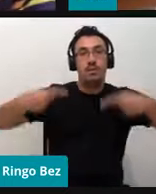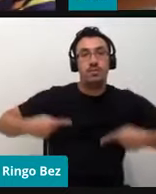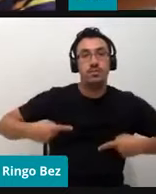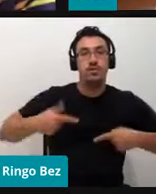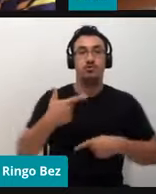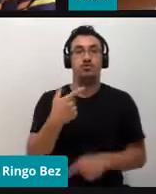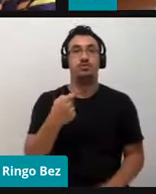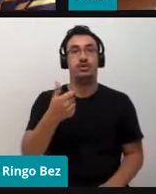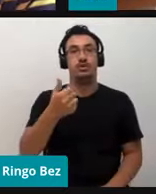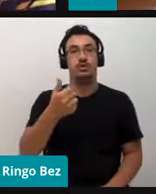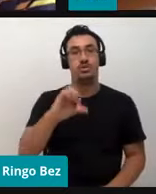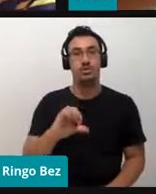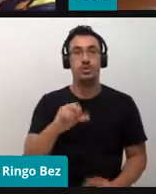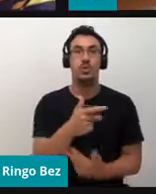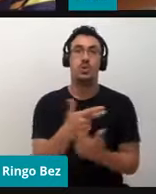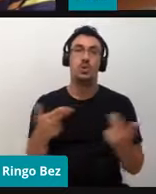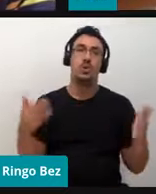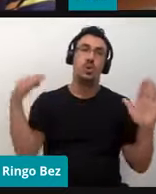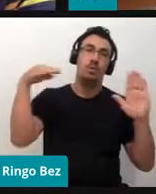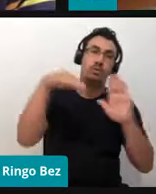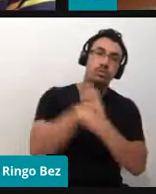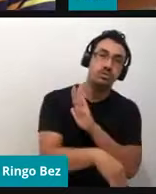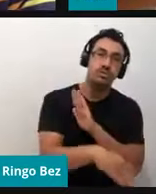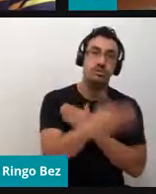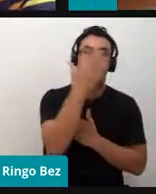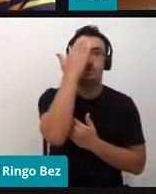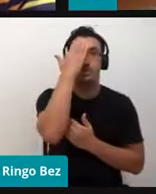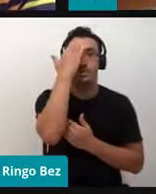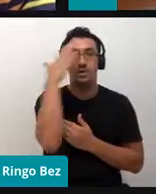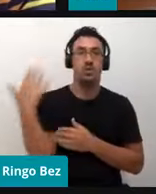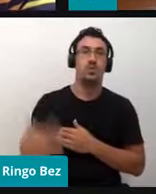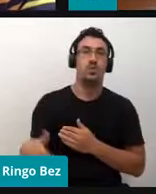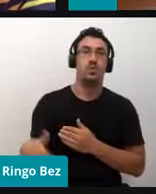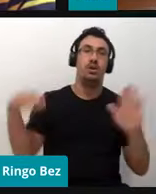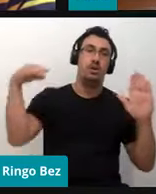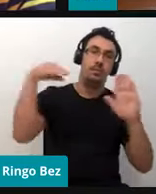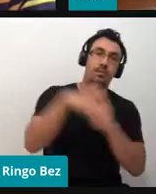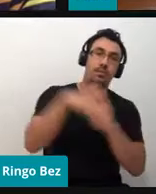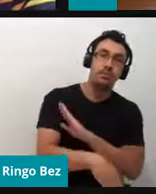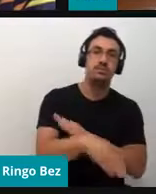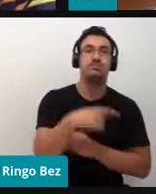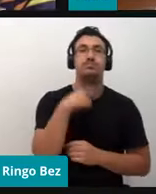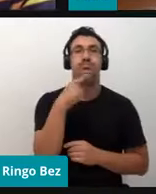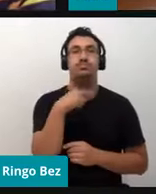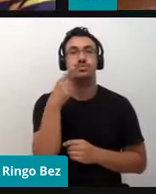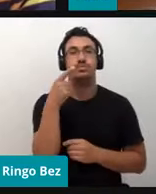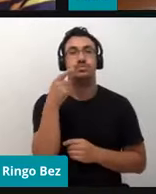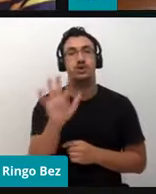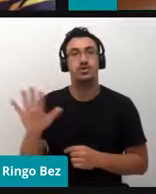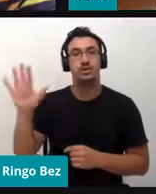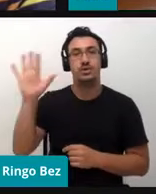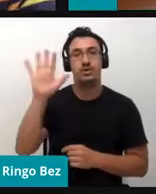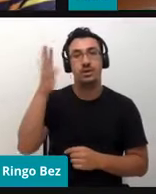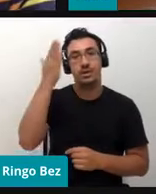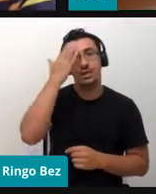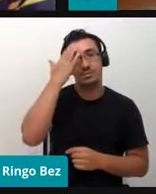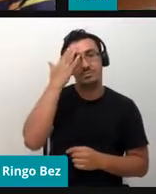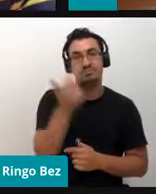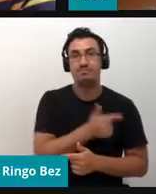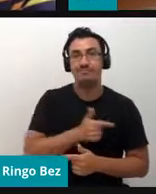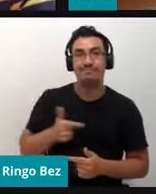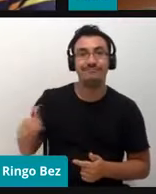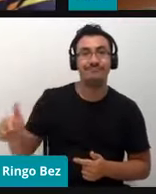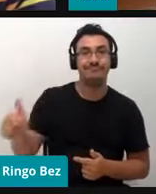2019, as coisas pioraram num nível extraordinário e inimaginável. Então, nós não temos